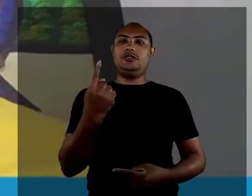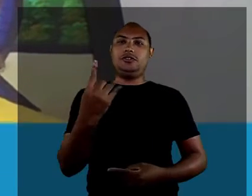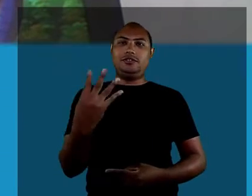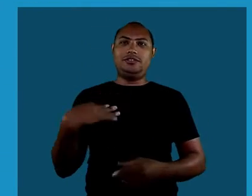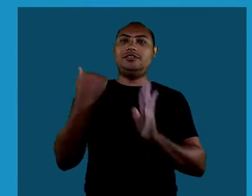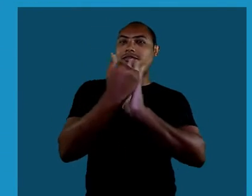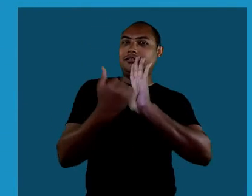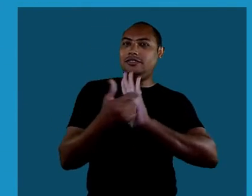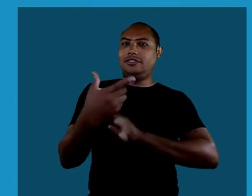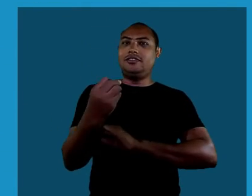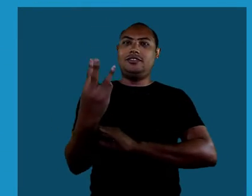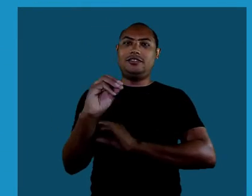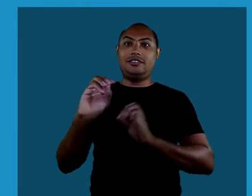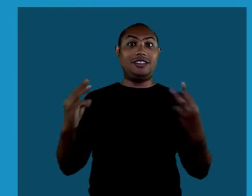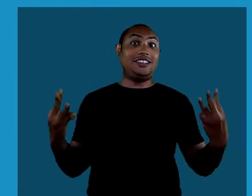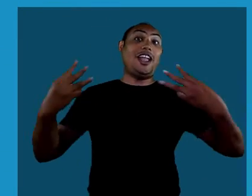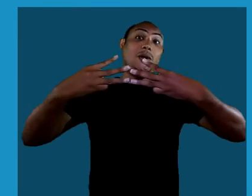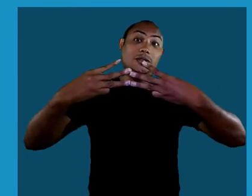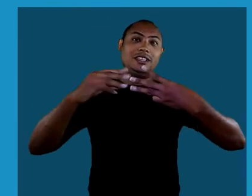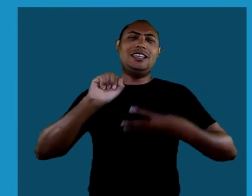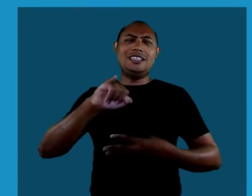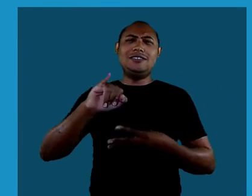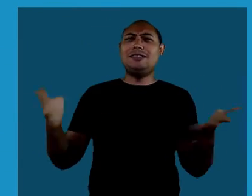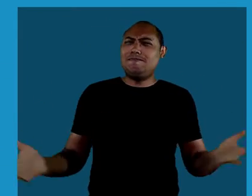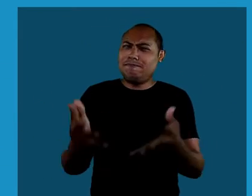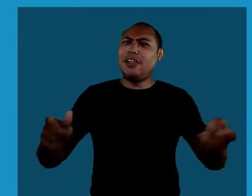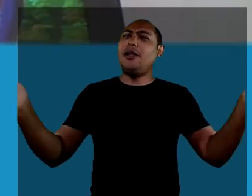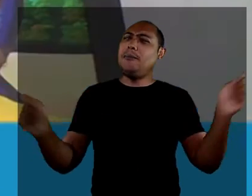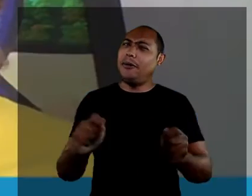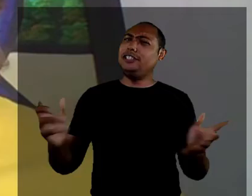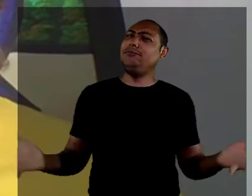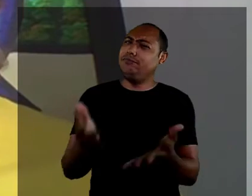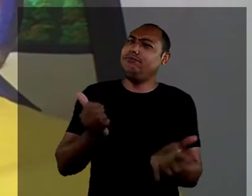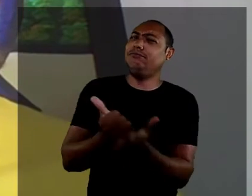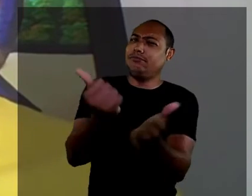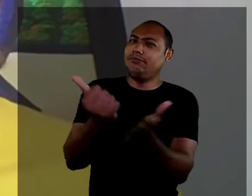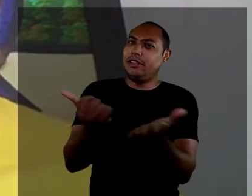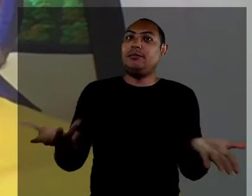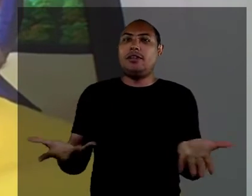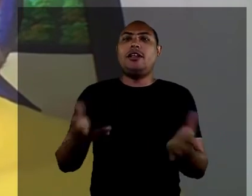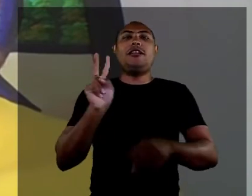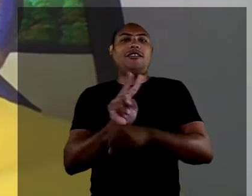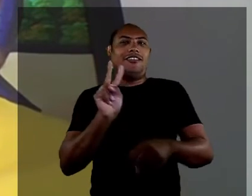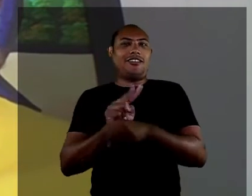é o objetivo número 14 da Agenda 2030 da ONU. Se você também pode